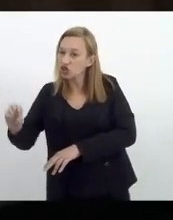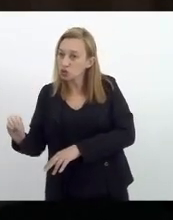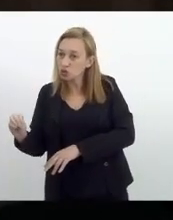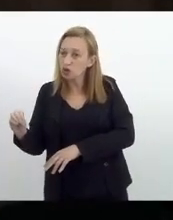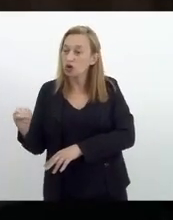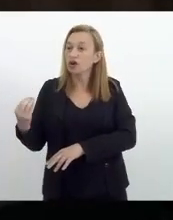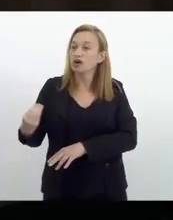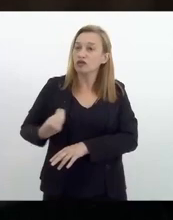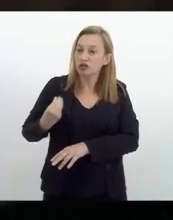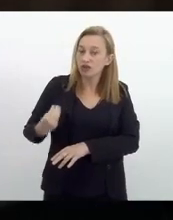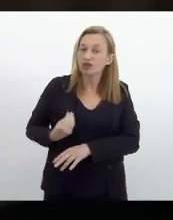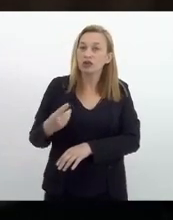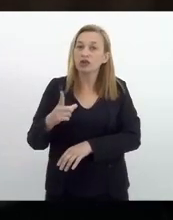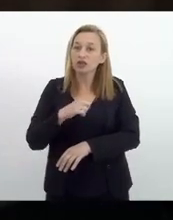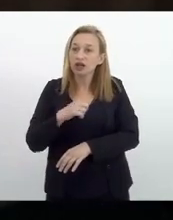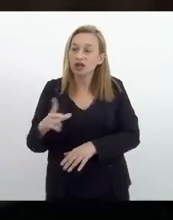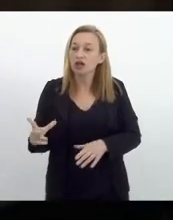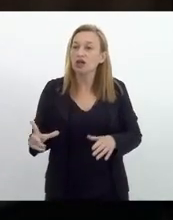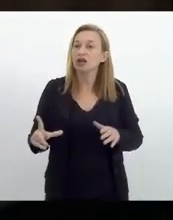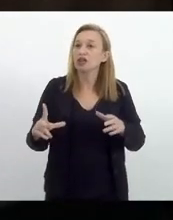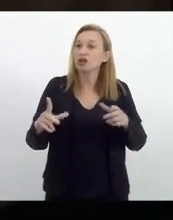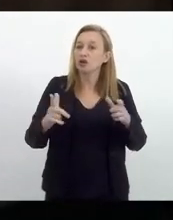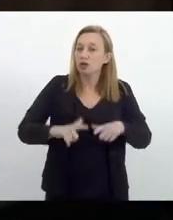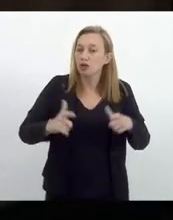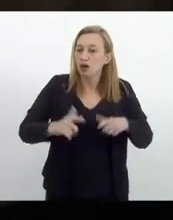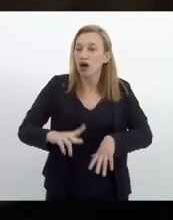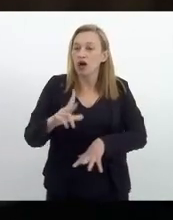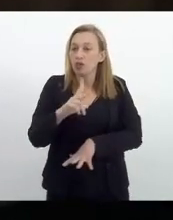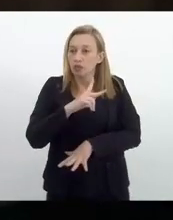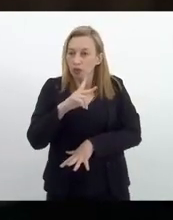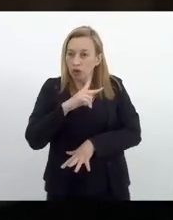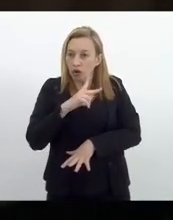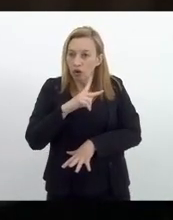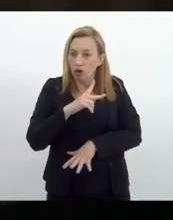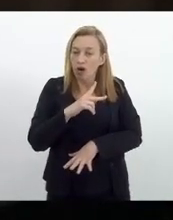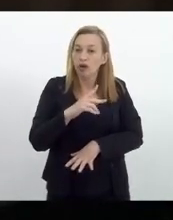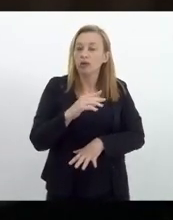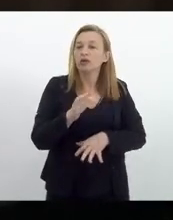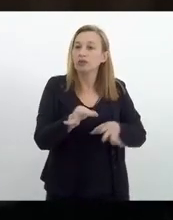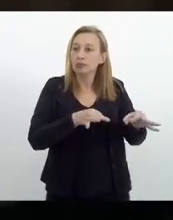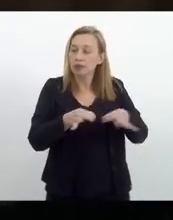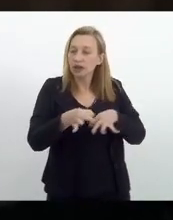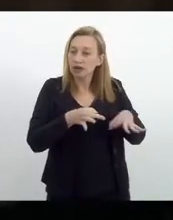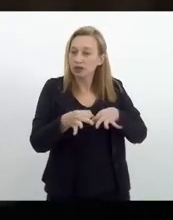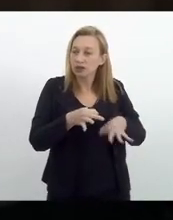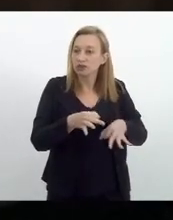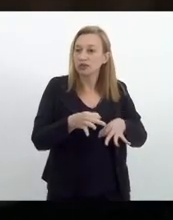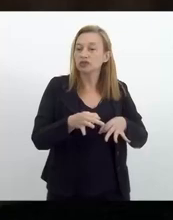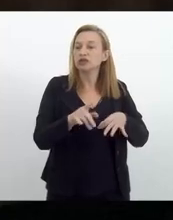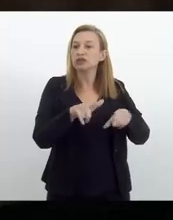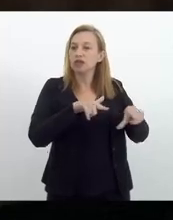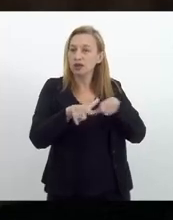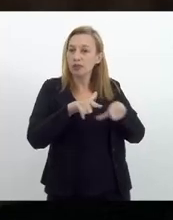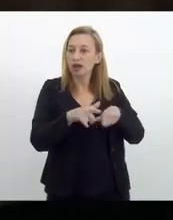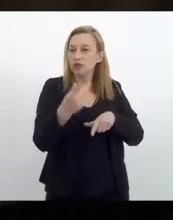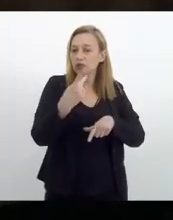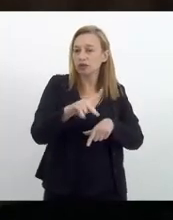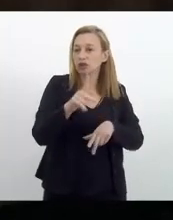terreno, prédio próprio, cargos, plano de cargos e salários para os seus professores, para os seus funcionários,